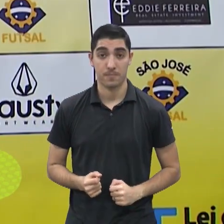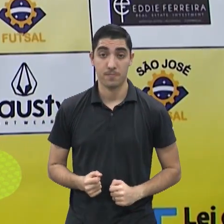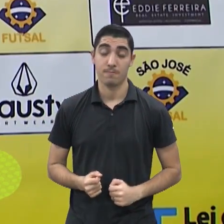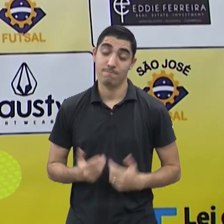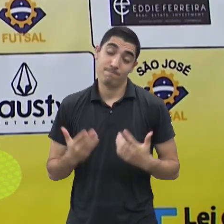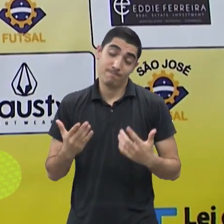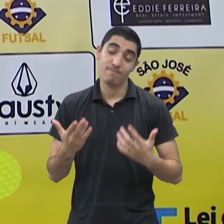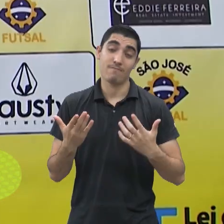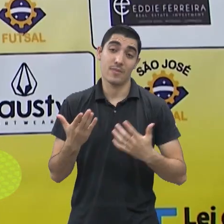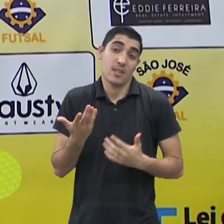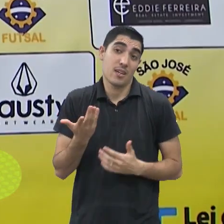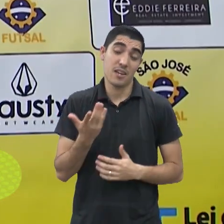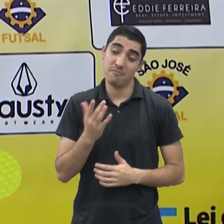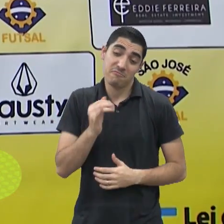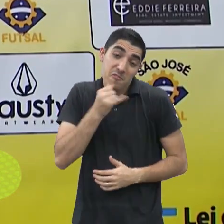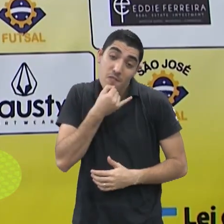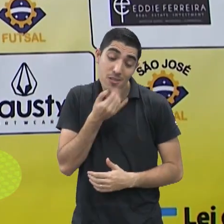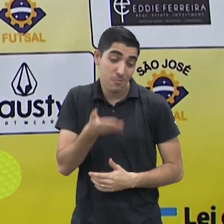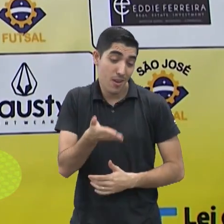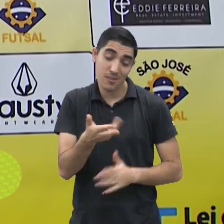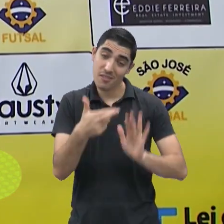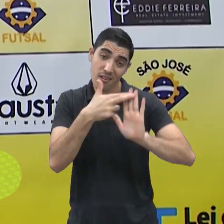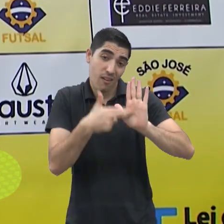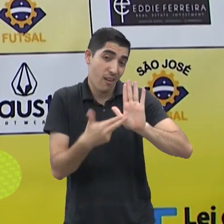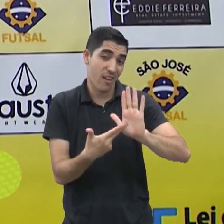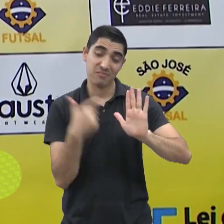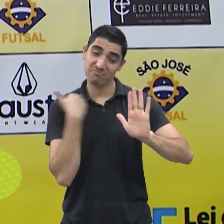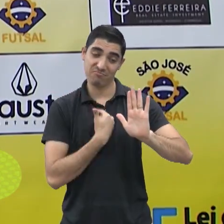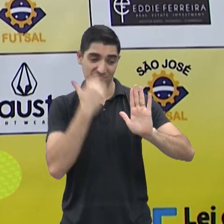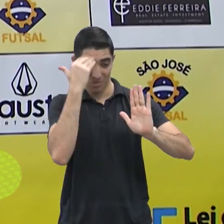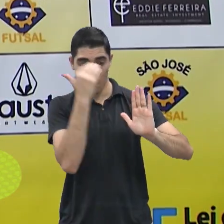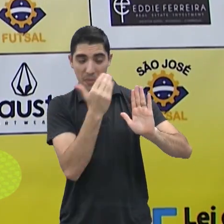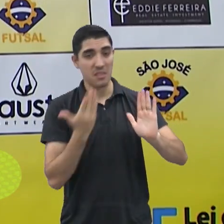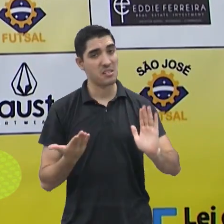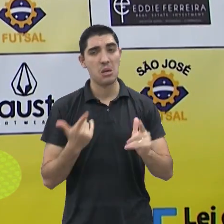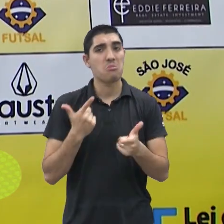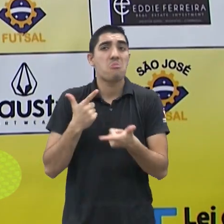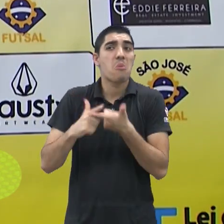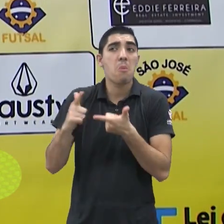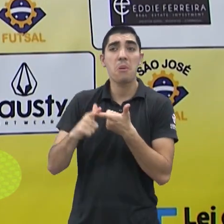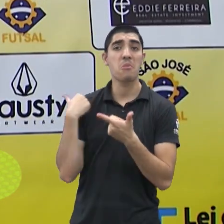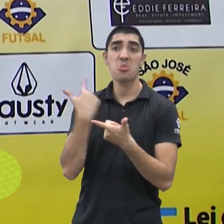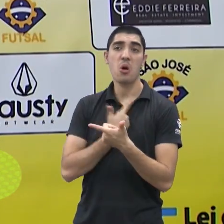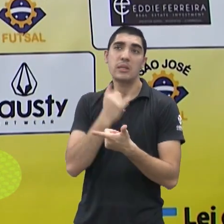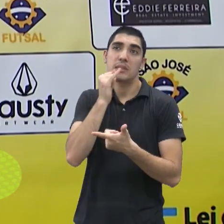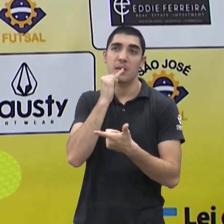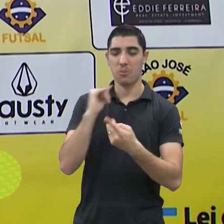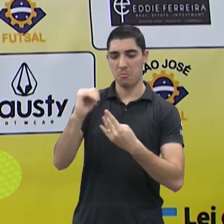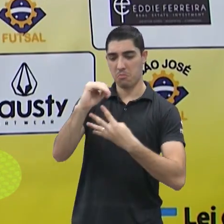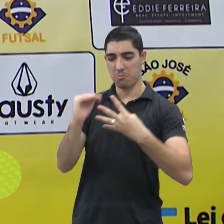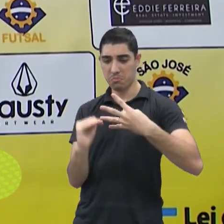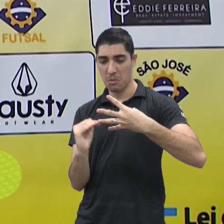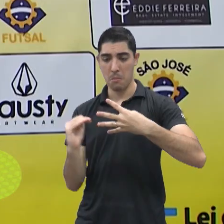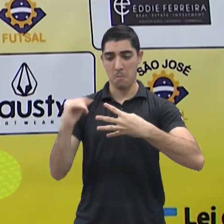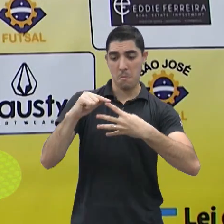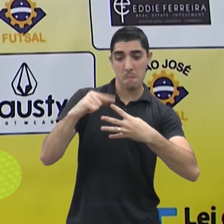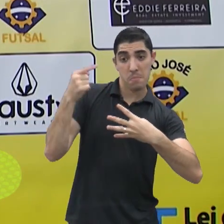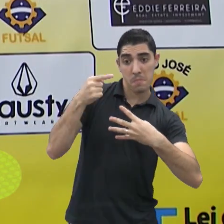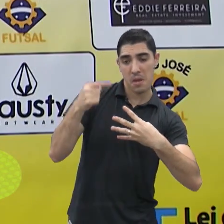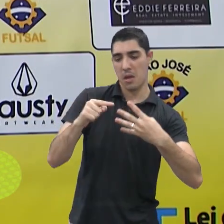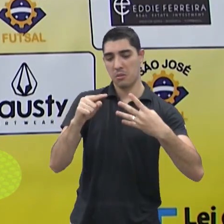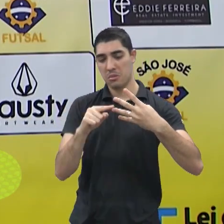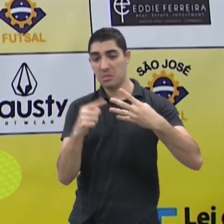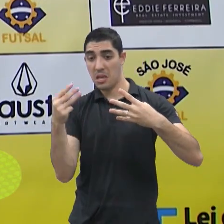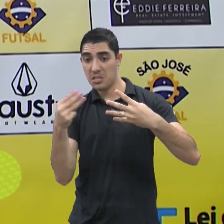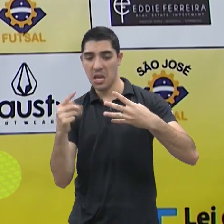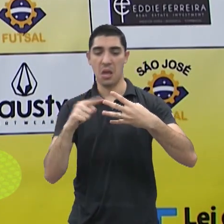esse regulamento, a gente tem que cumprir, né? Então não faz muita diferença se a gente passasse como um terceiro melhor colocado, o segundo